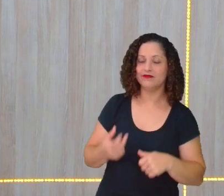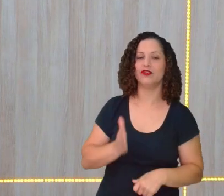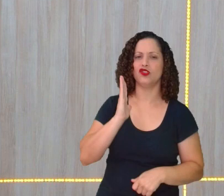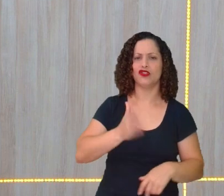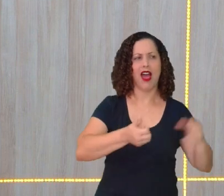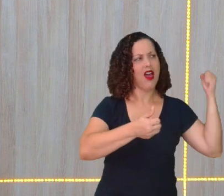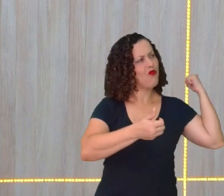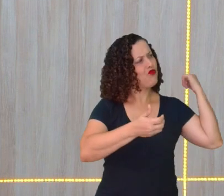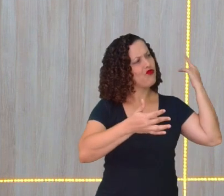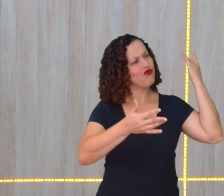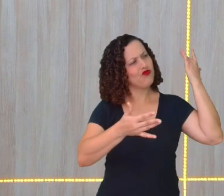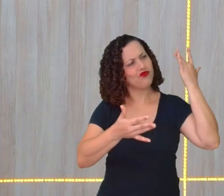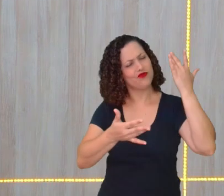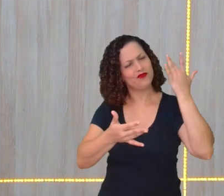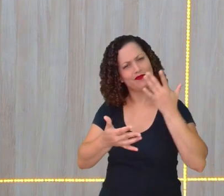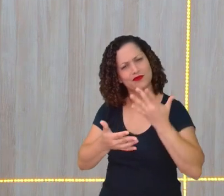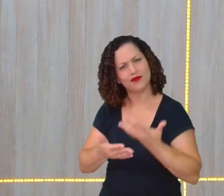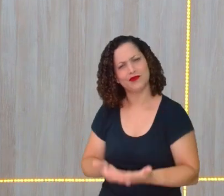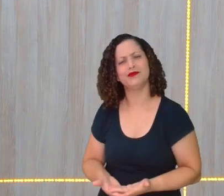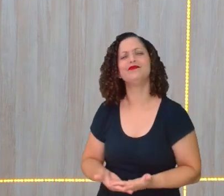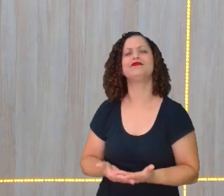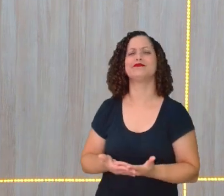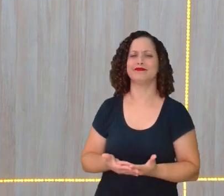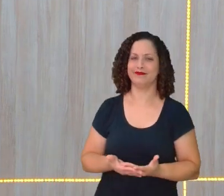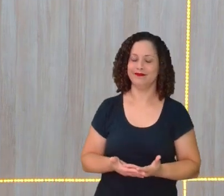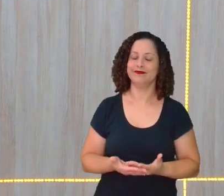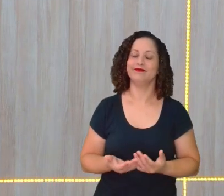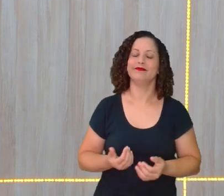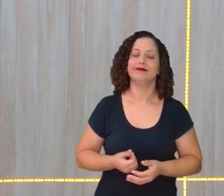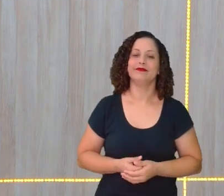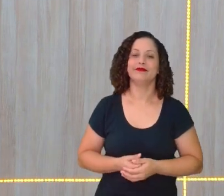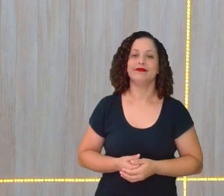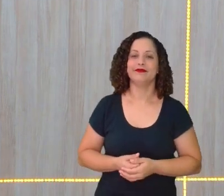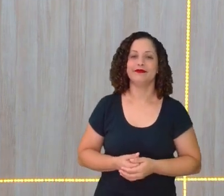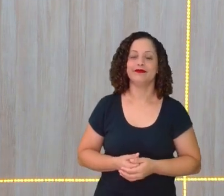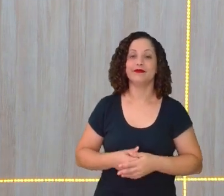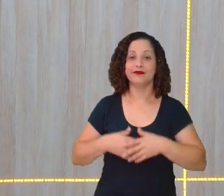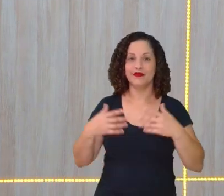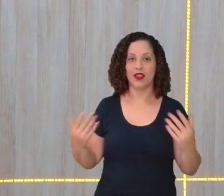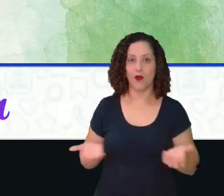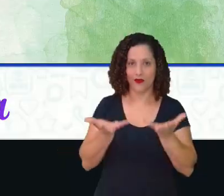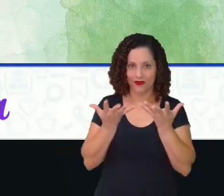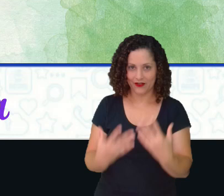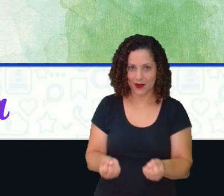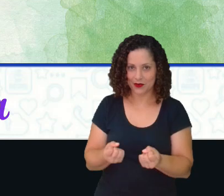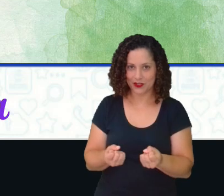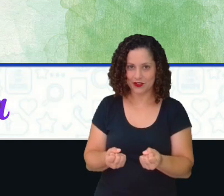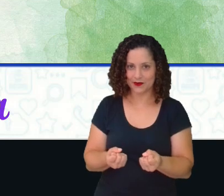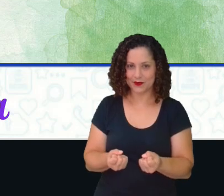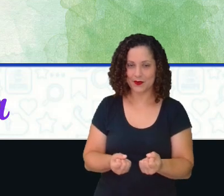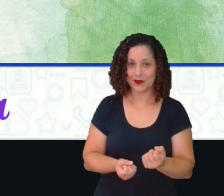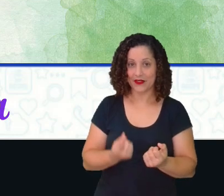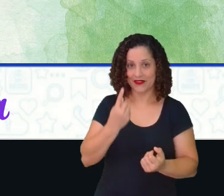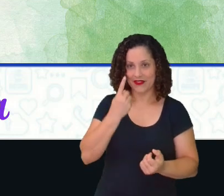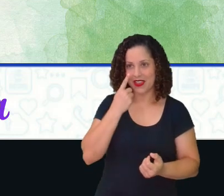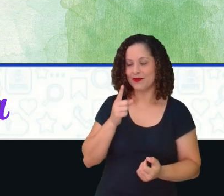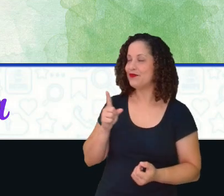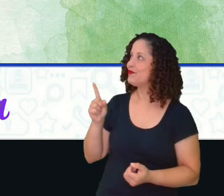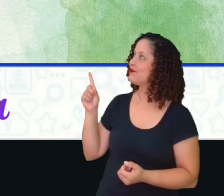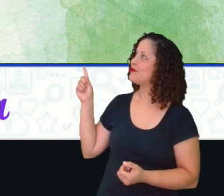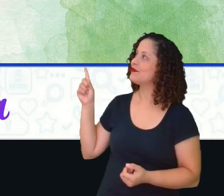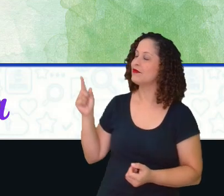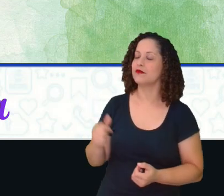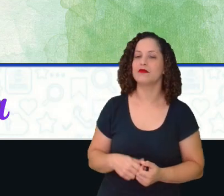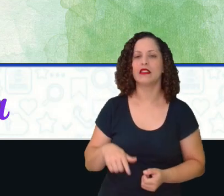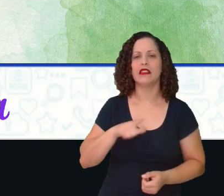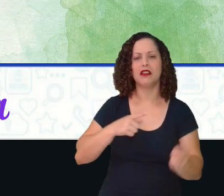desde o Fundamental 1, né? Anos iniciais, tá? Então, vamos lá. Como é dividido? Artigo definido